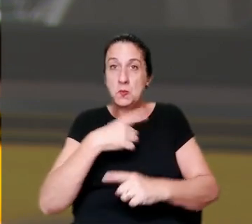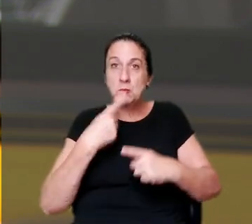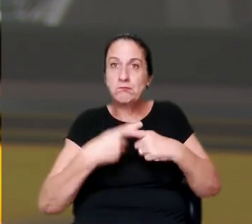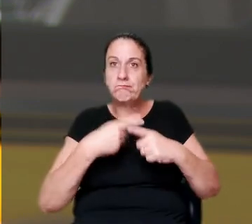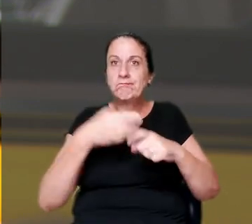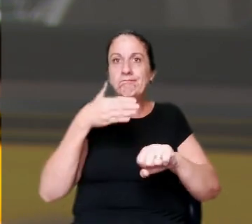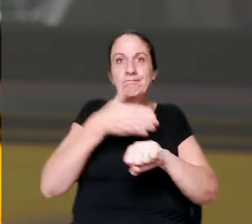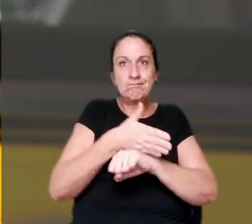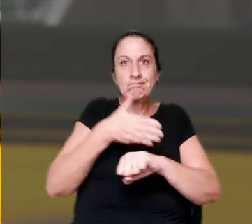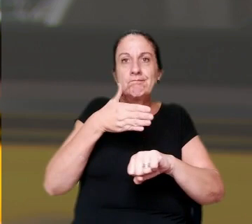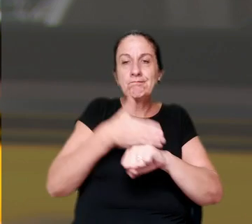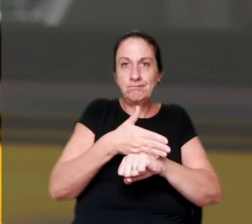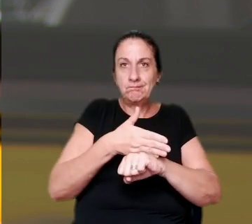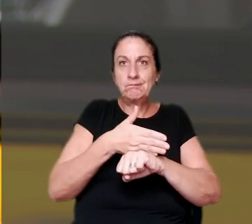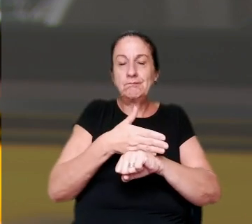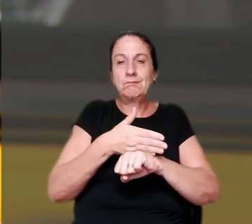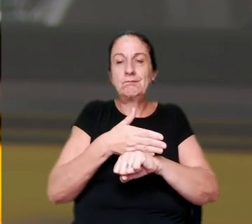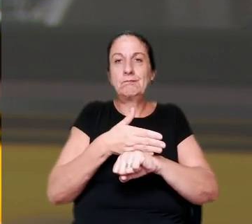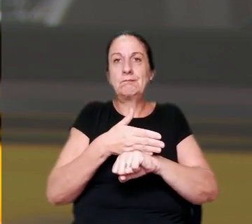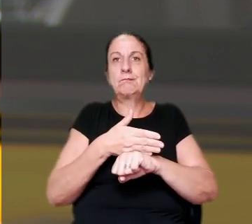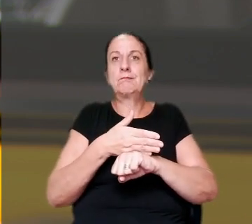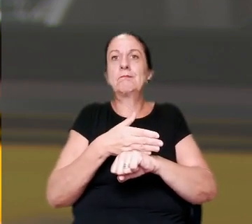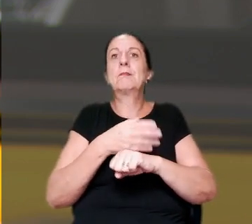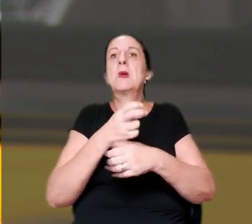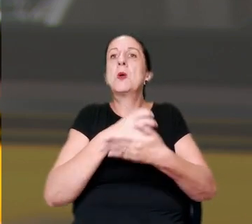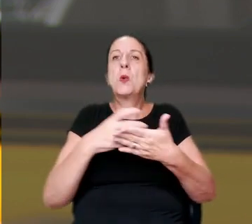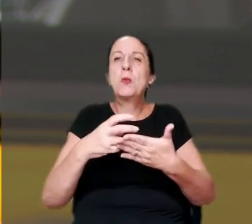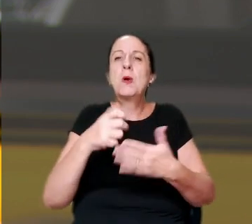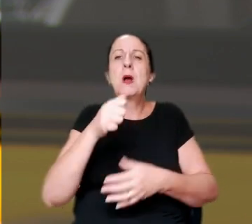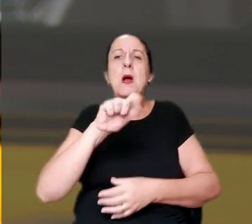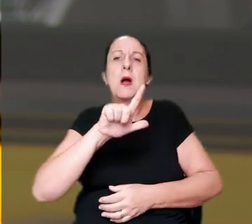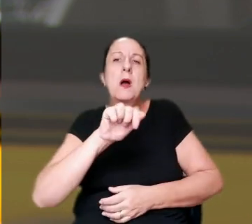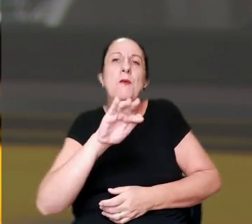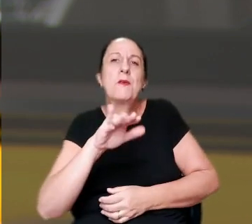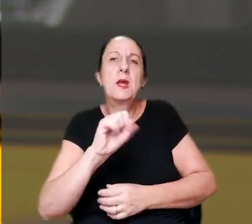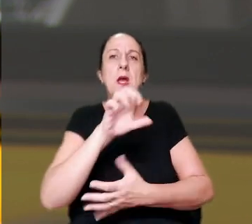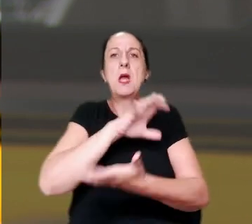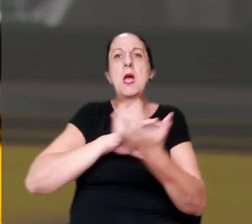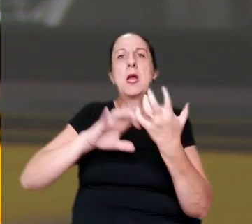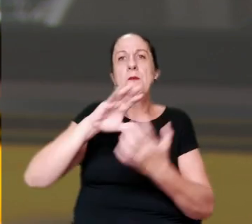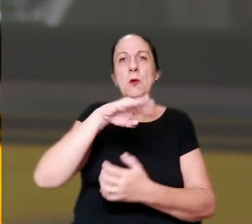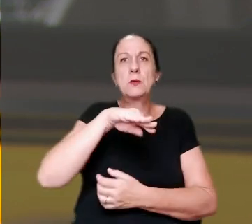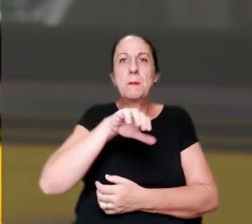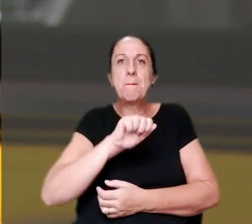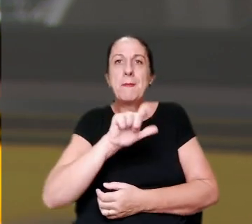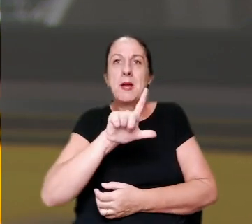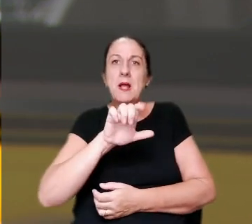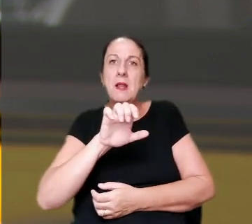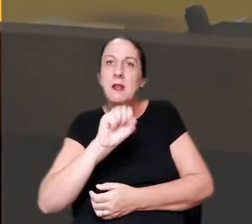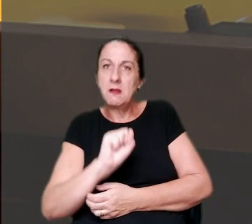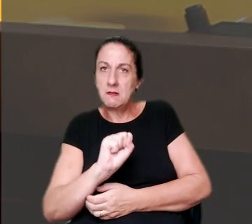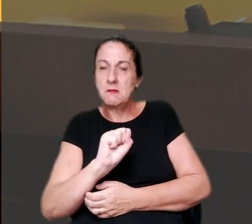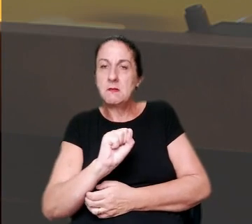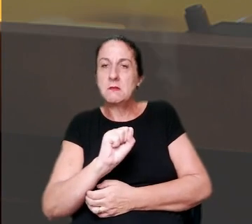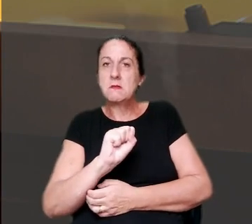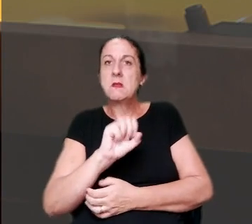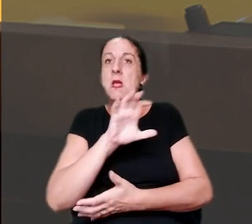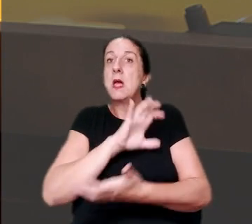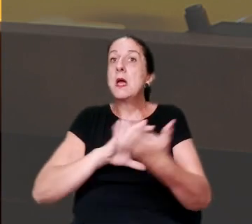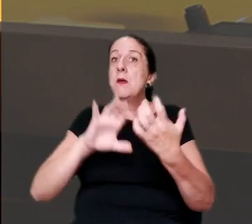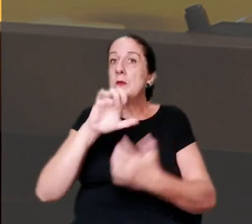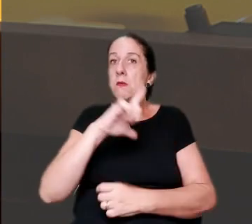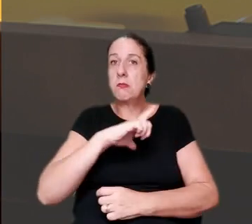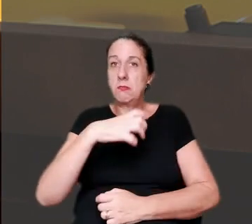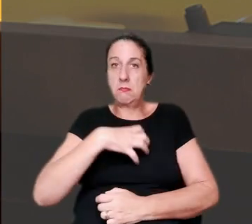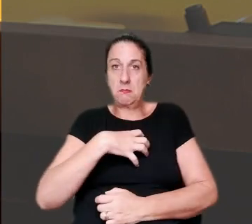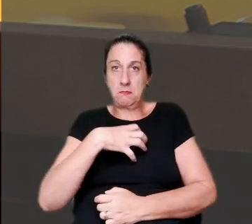Bahia porque participou da célebre Confederação dos Alfaiates, da revolta dos Malês, que os Malês é uma